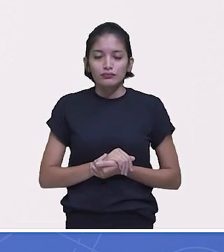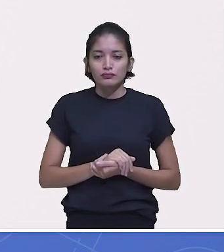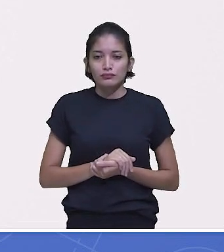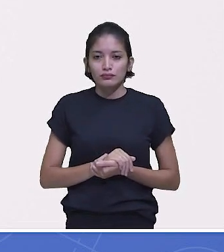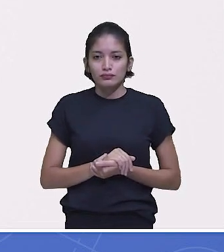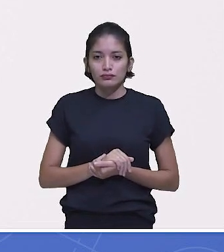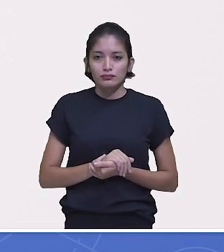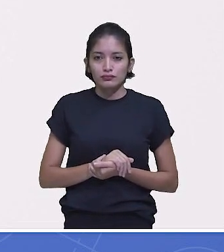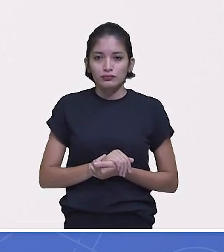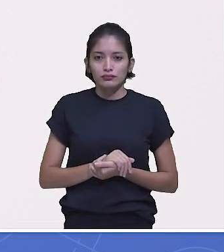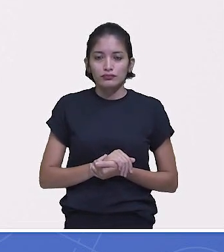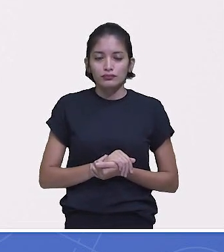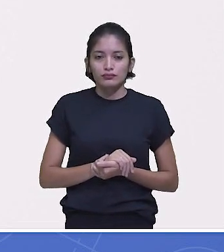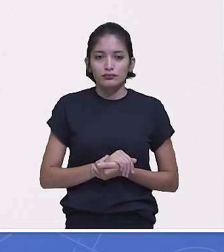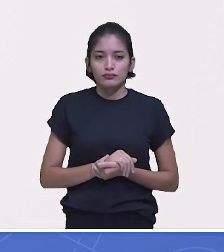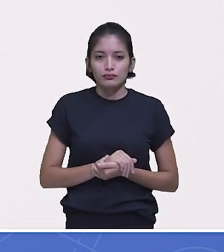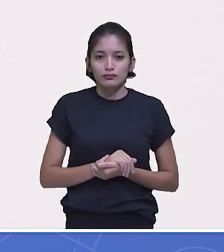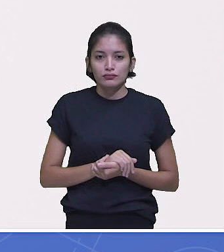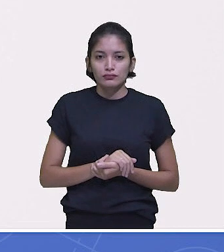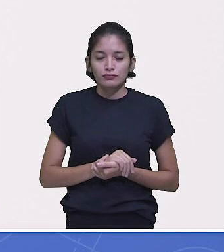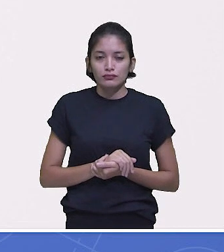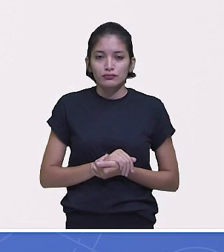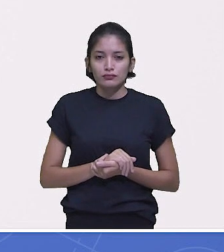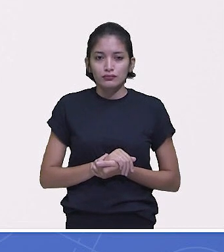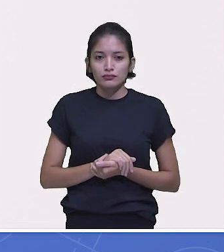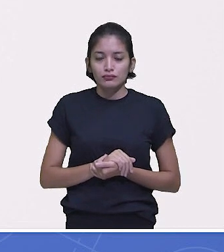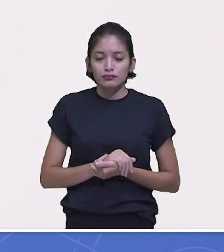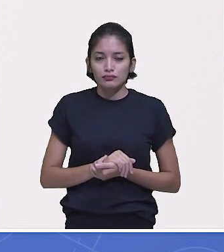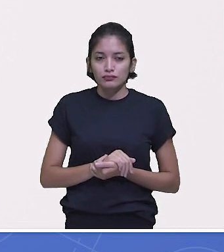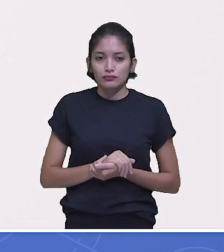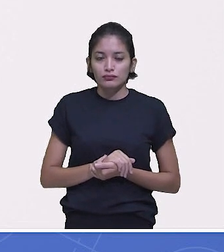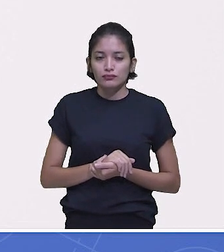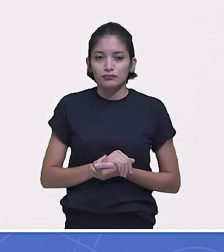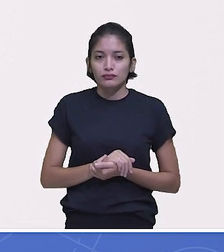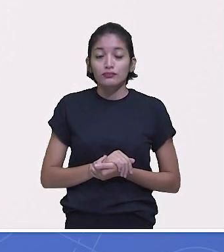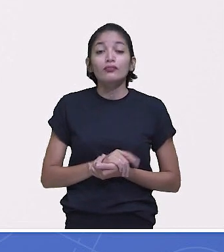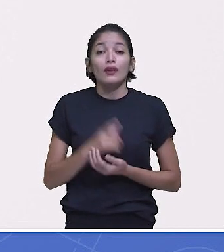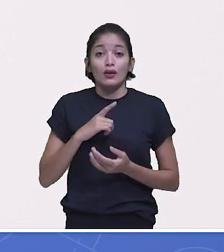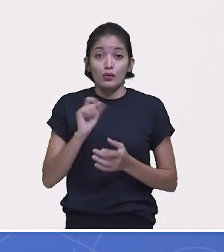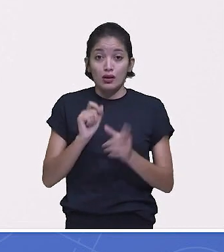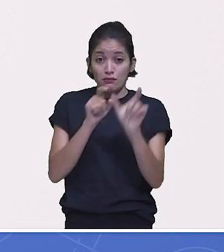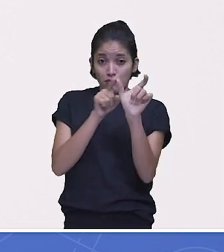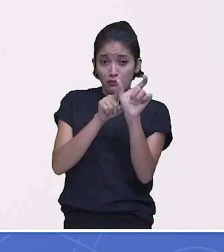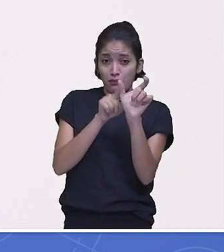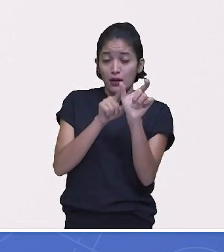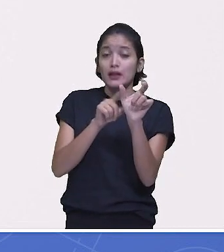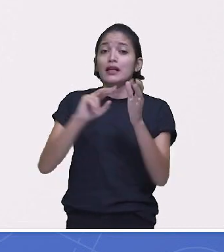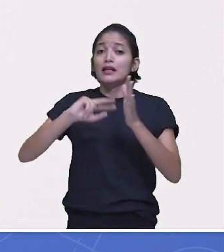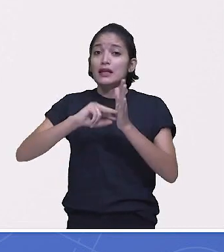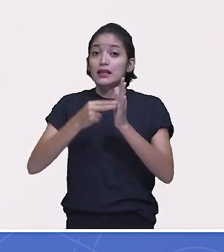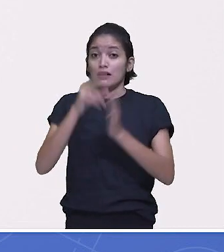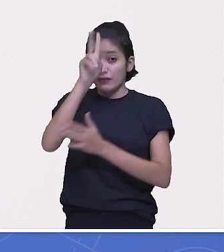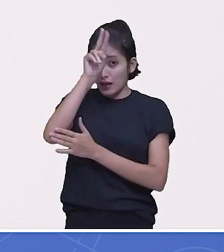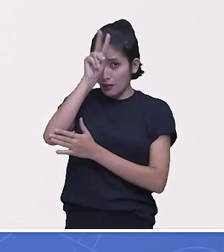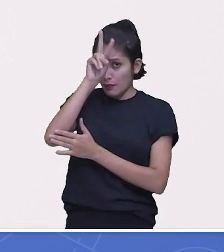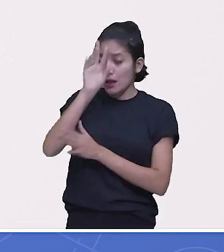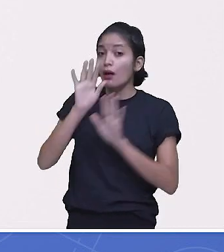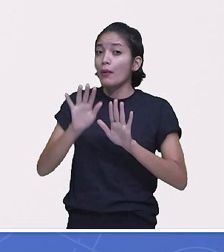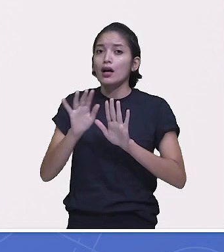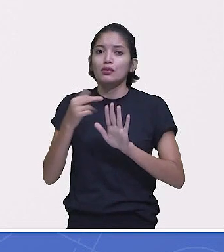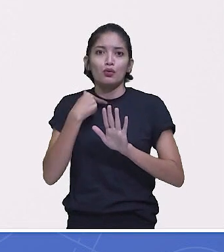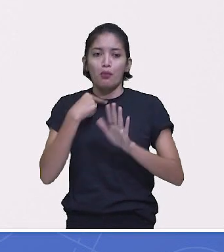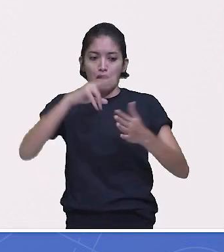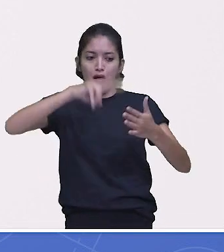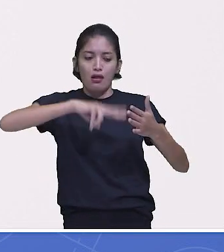de CH, tal como en. Aí tem a palavra que quer dizer barata, mas eu não posso ler a palavra